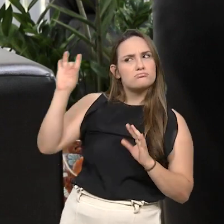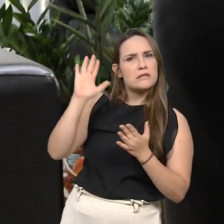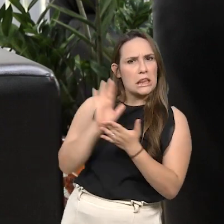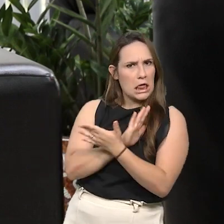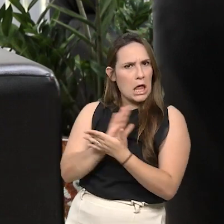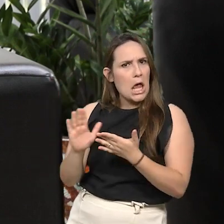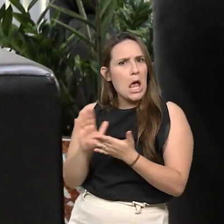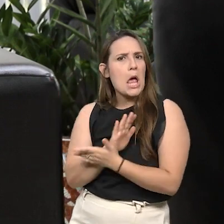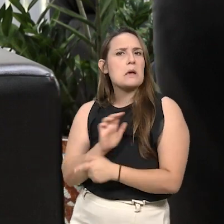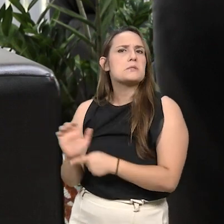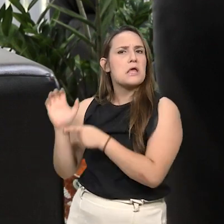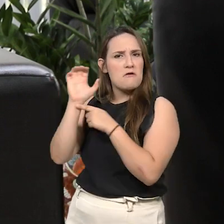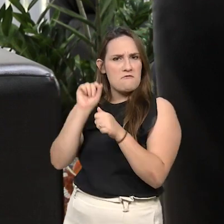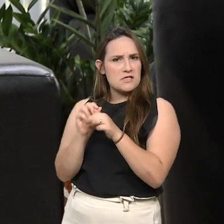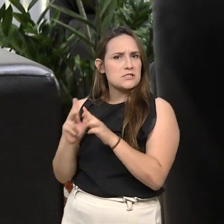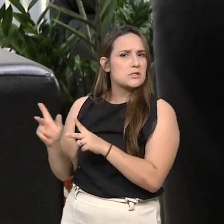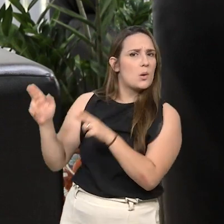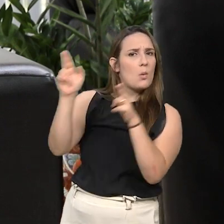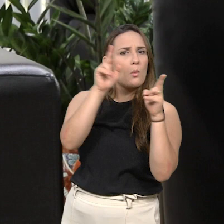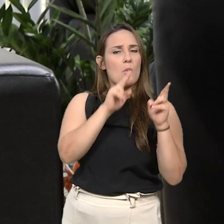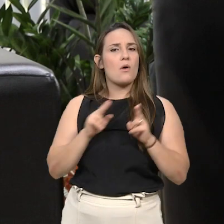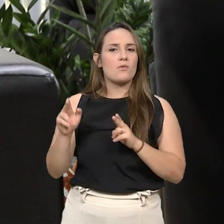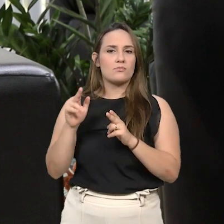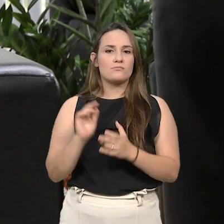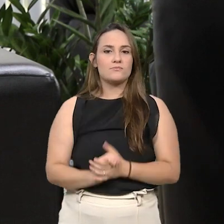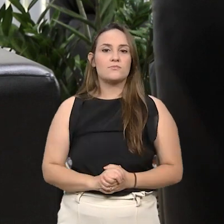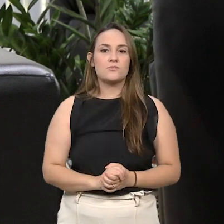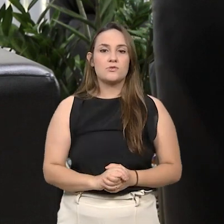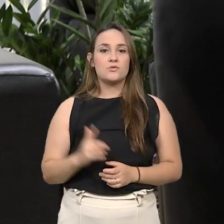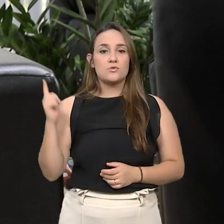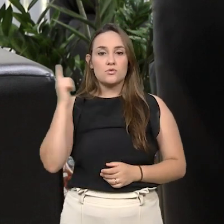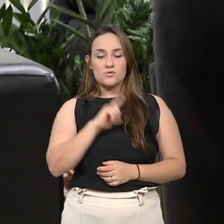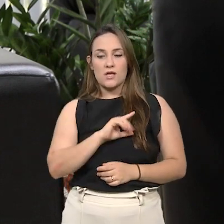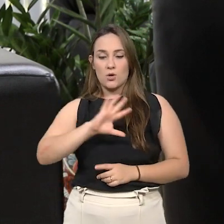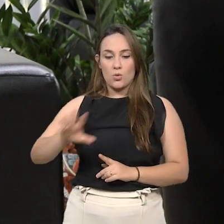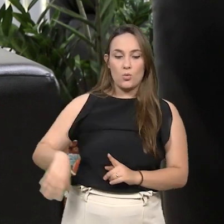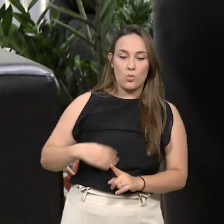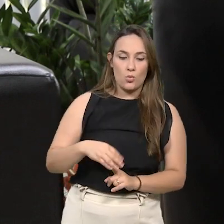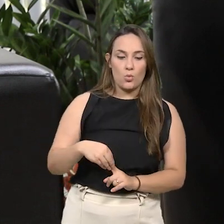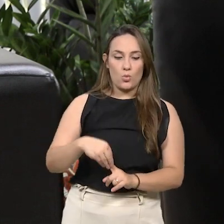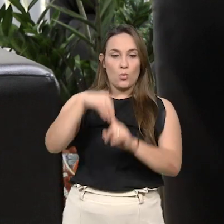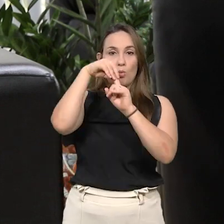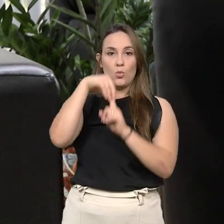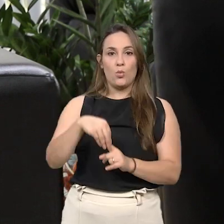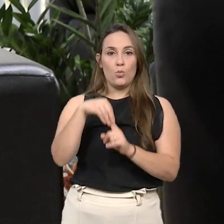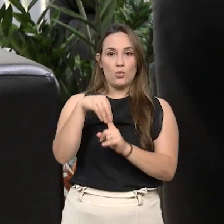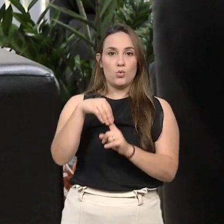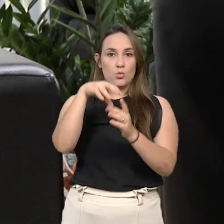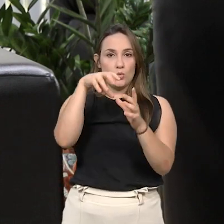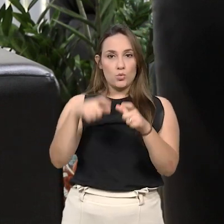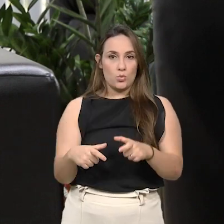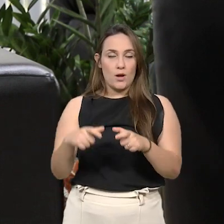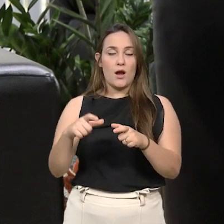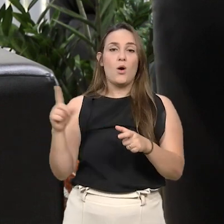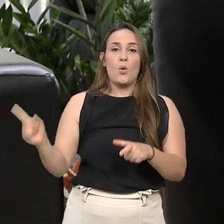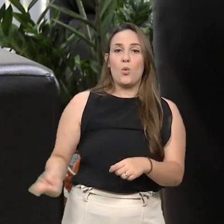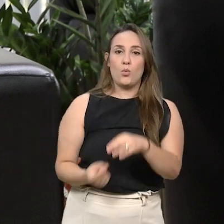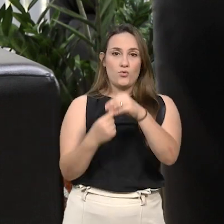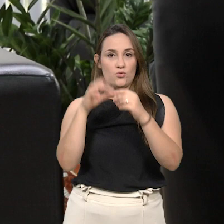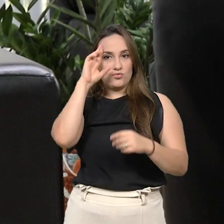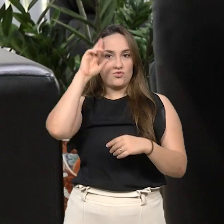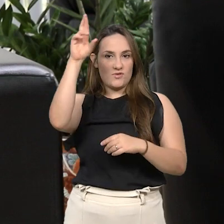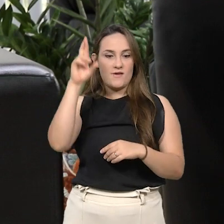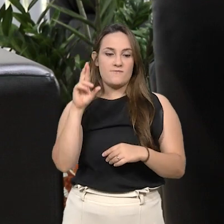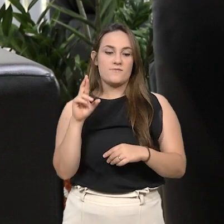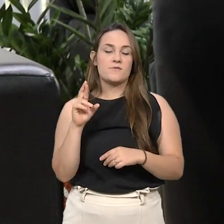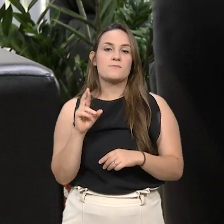da federação estão seguindo, onde se concentra em um mesmo lugar, sobre um mesmo comando, a